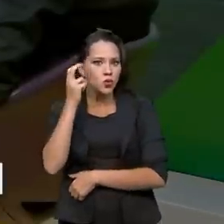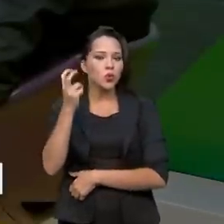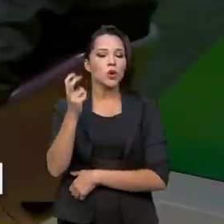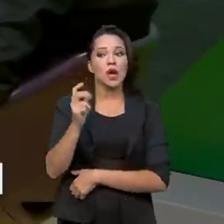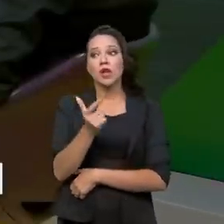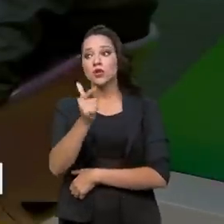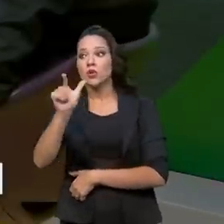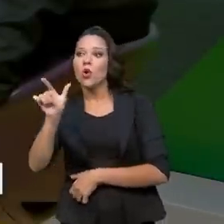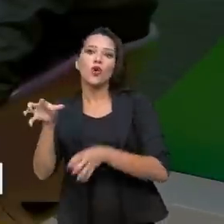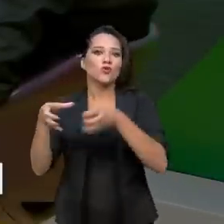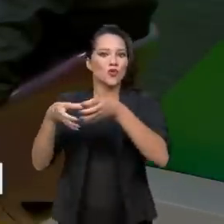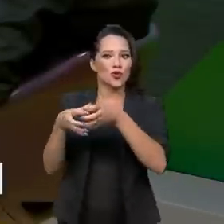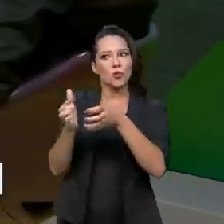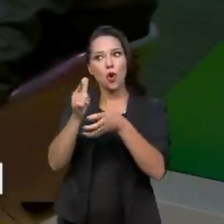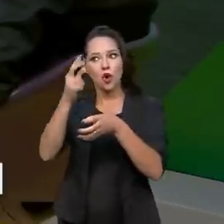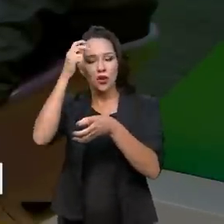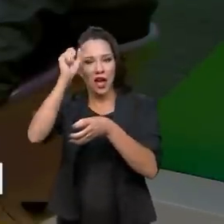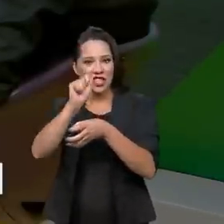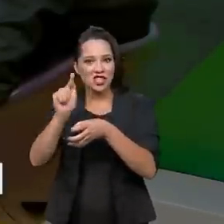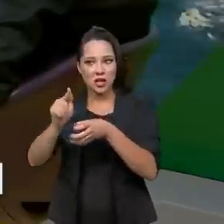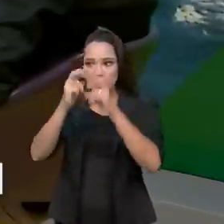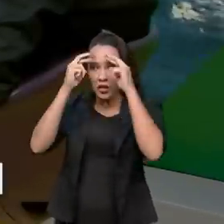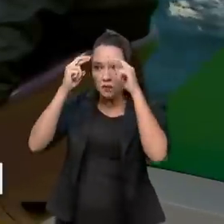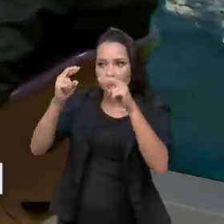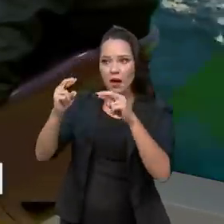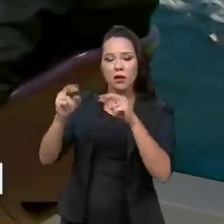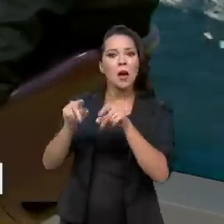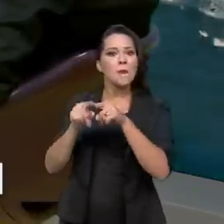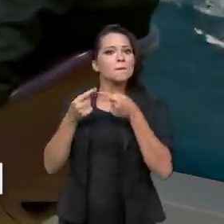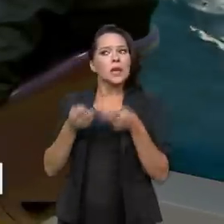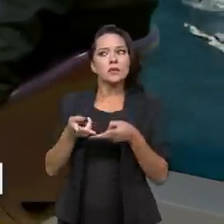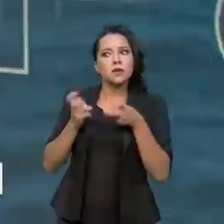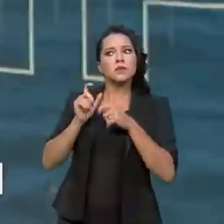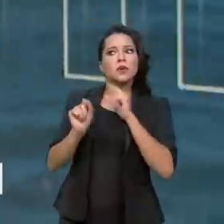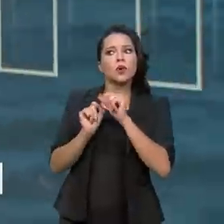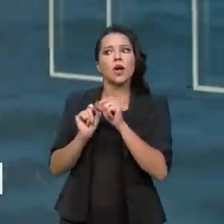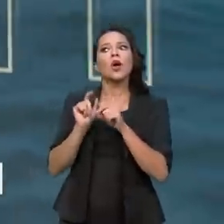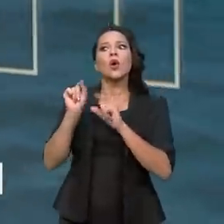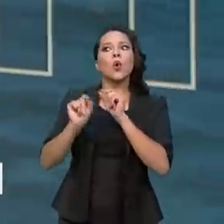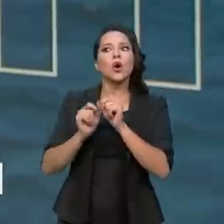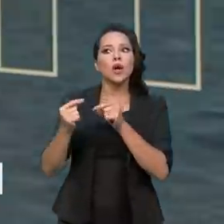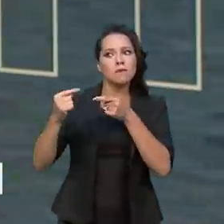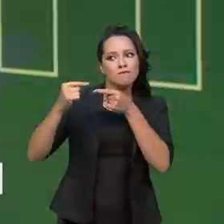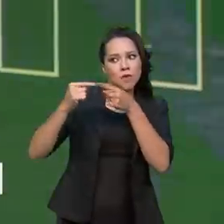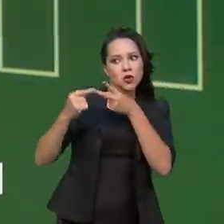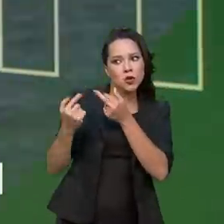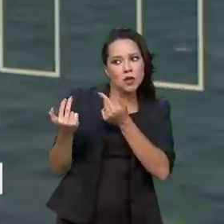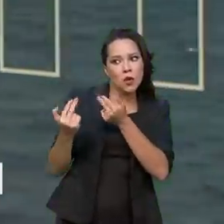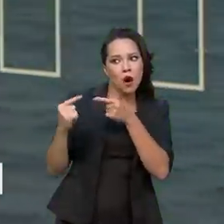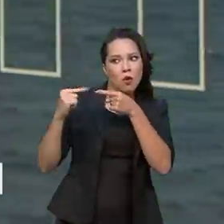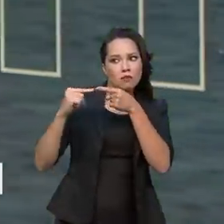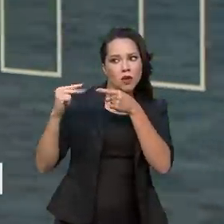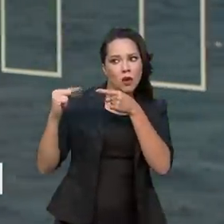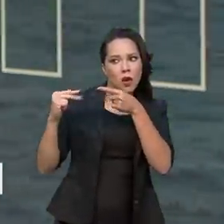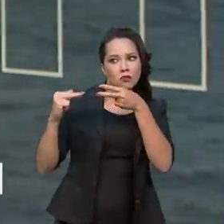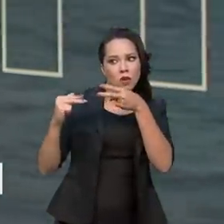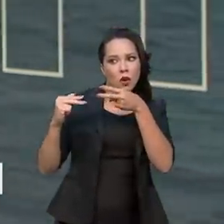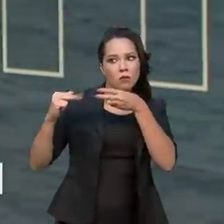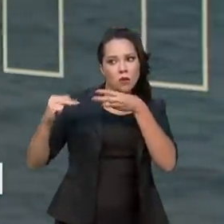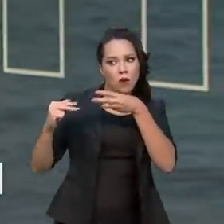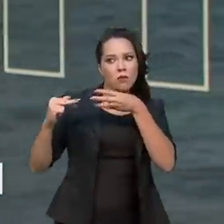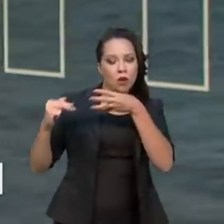da outra organização, mas achando principalmente os pontos em que nós temos